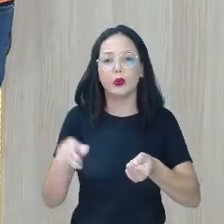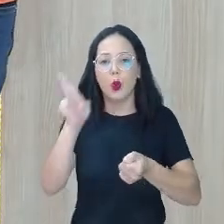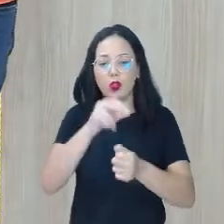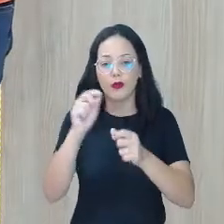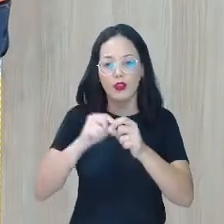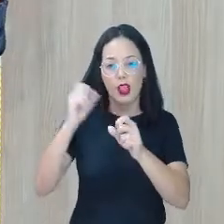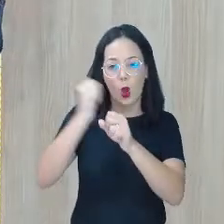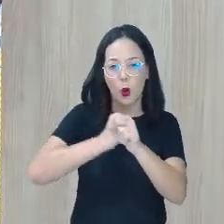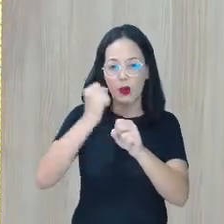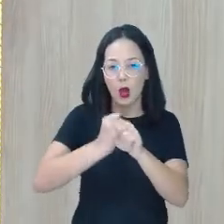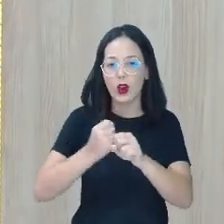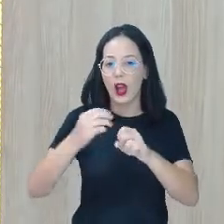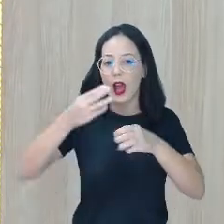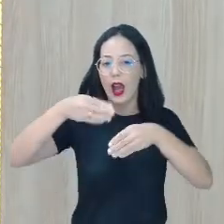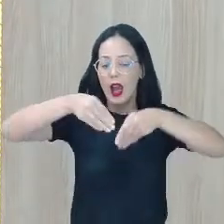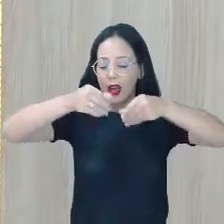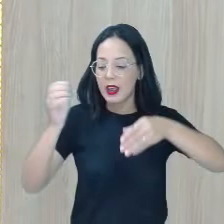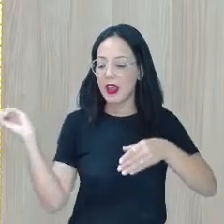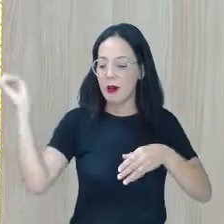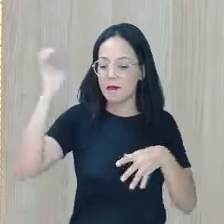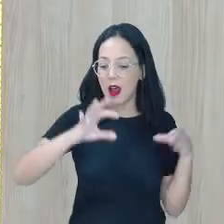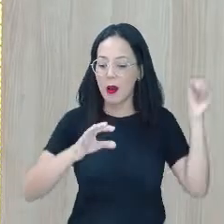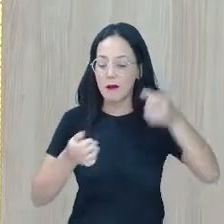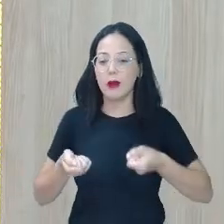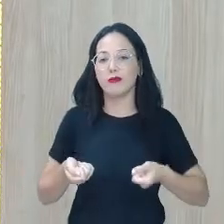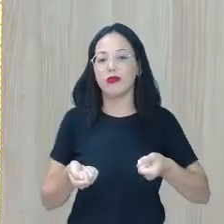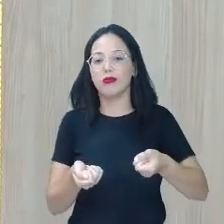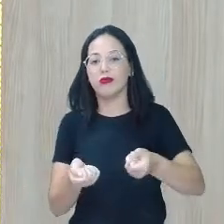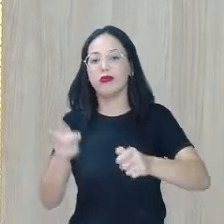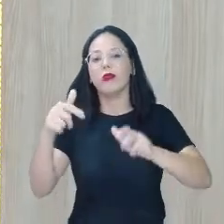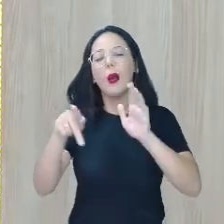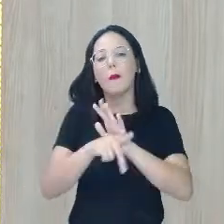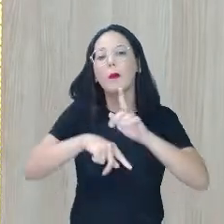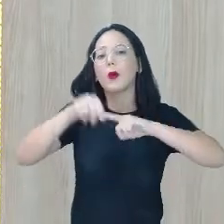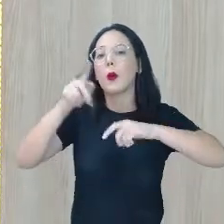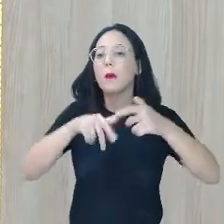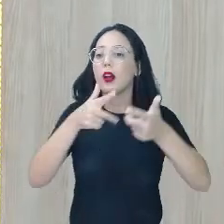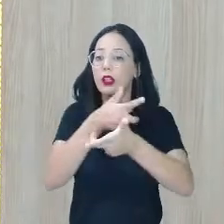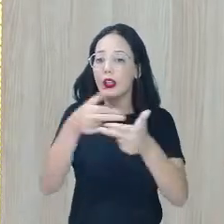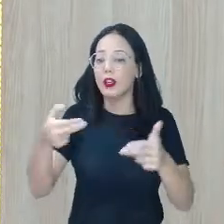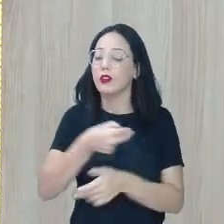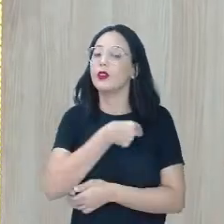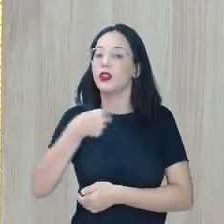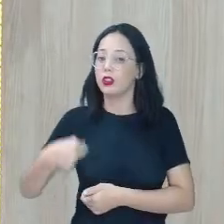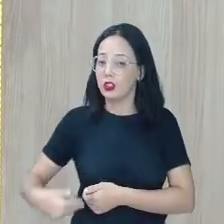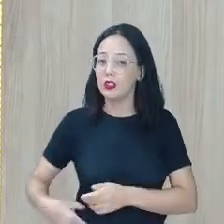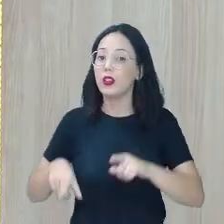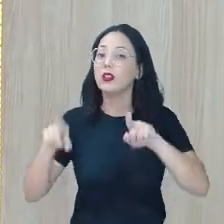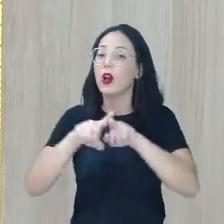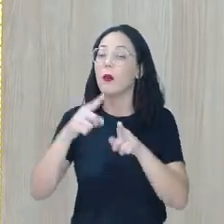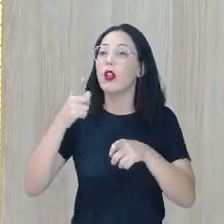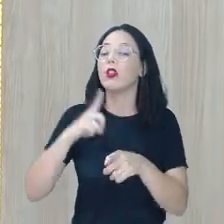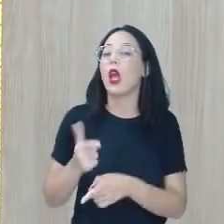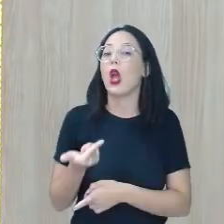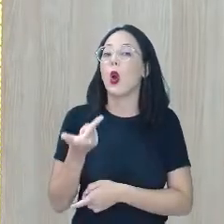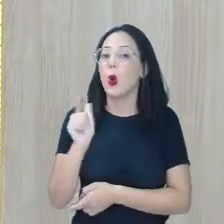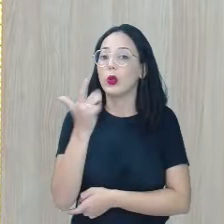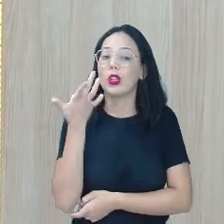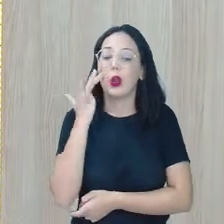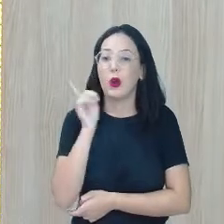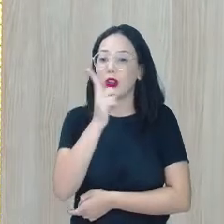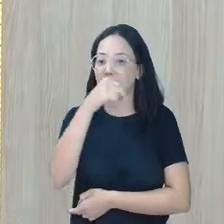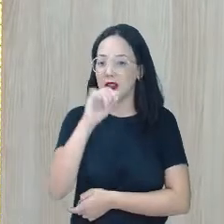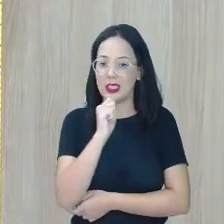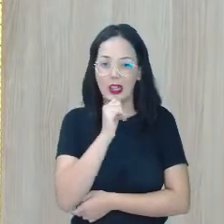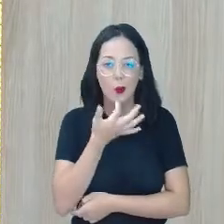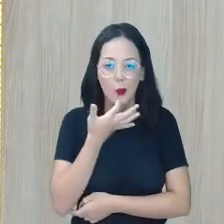de construção civil, aí, é a invenção chinesa. E tem uma outra invenção chinesa que talvez vocês não